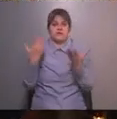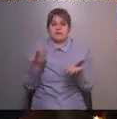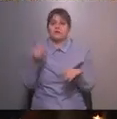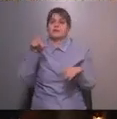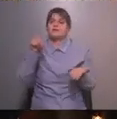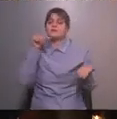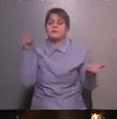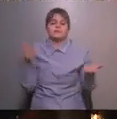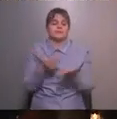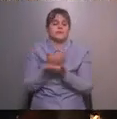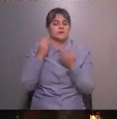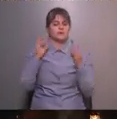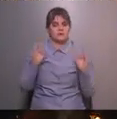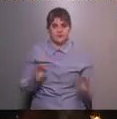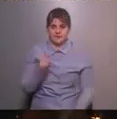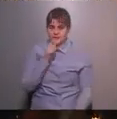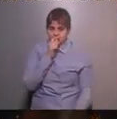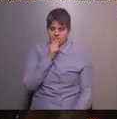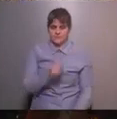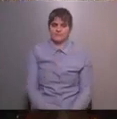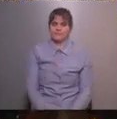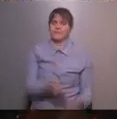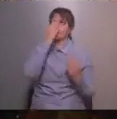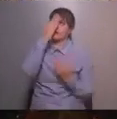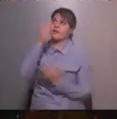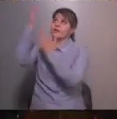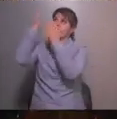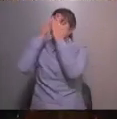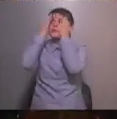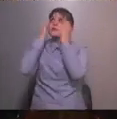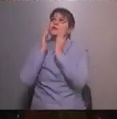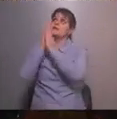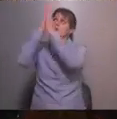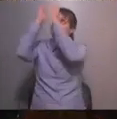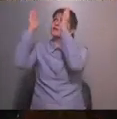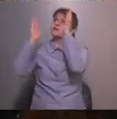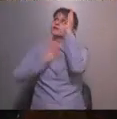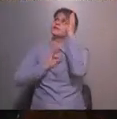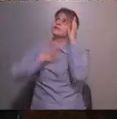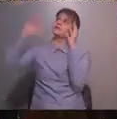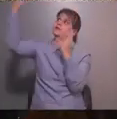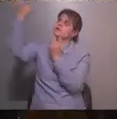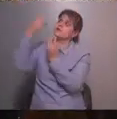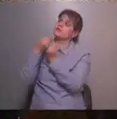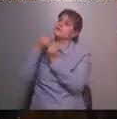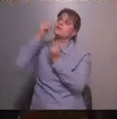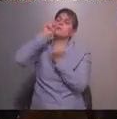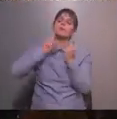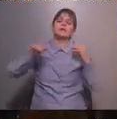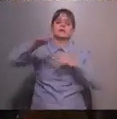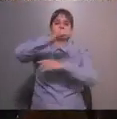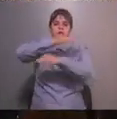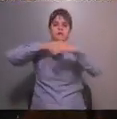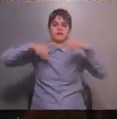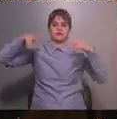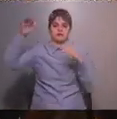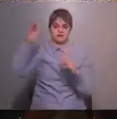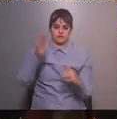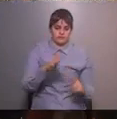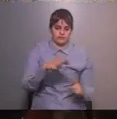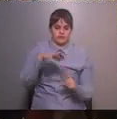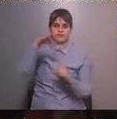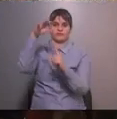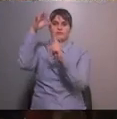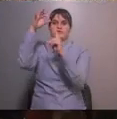da nossa morte. Amém. Je vous salue, Marie, pleine de grâce. Le Seigneur est avec vous. Vous êtes bénie